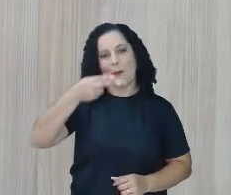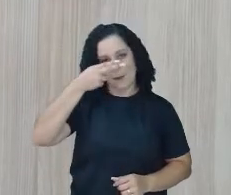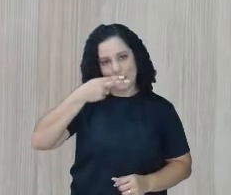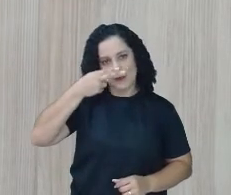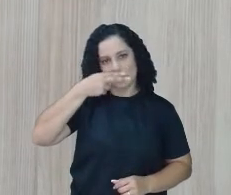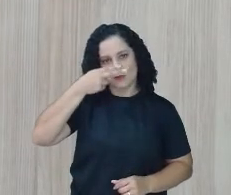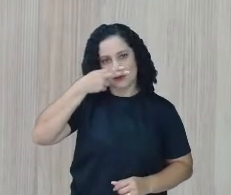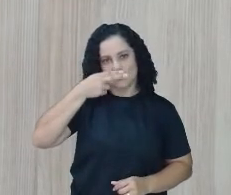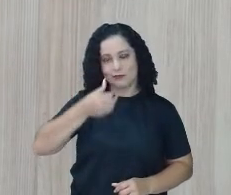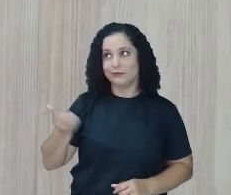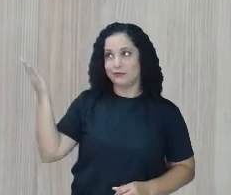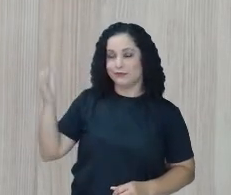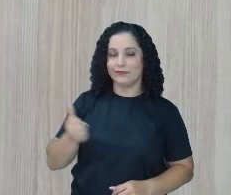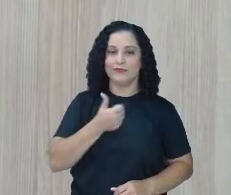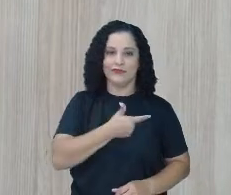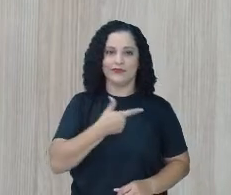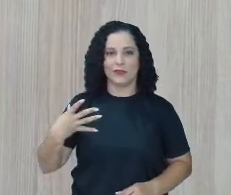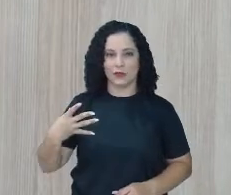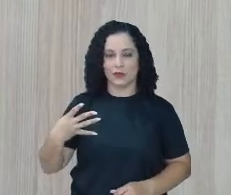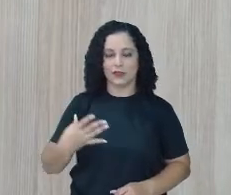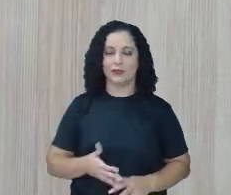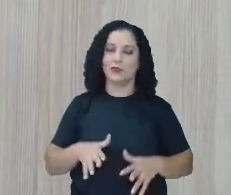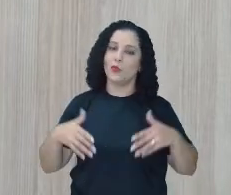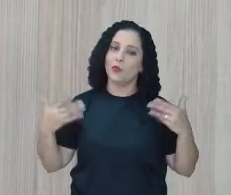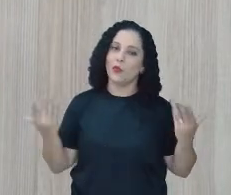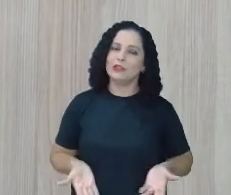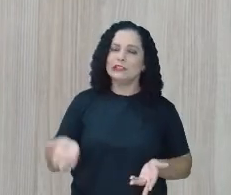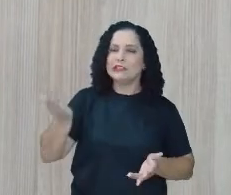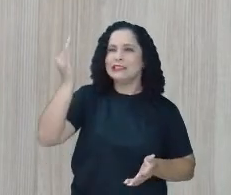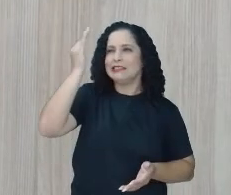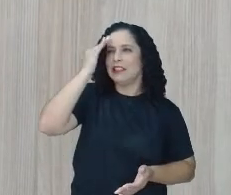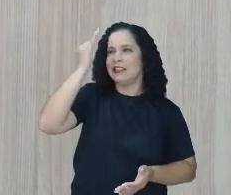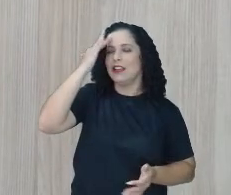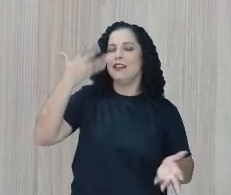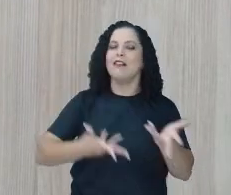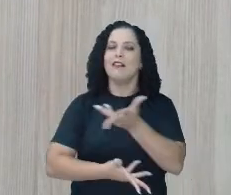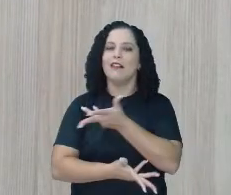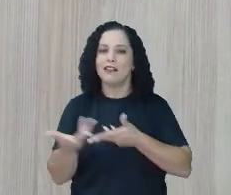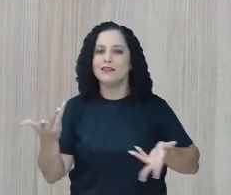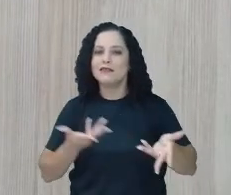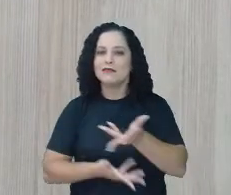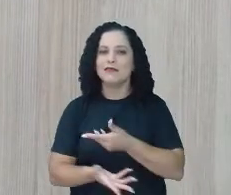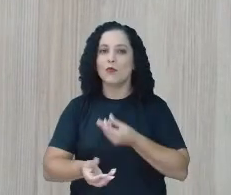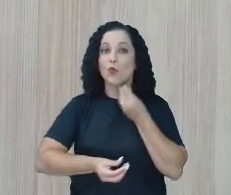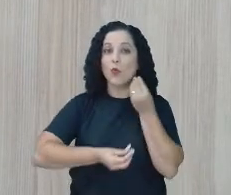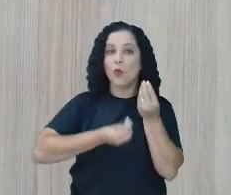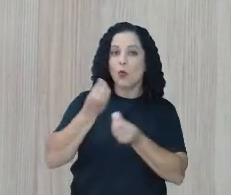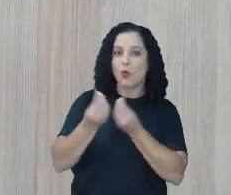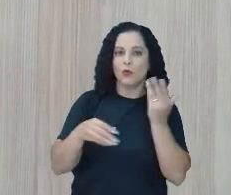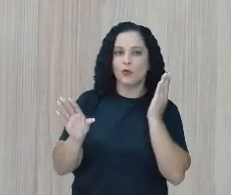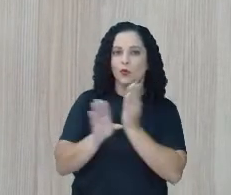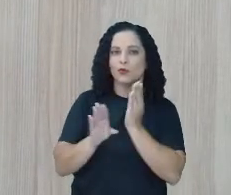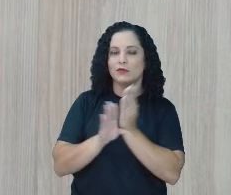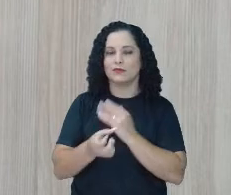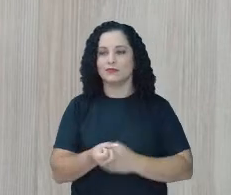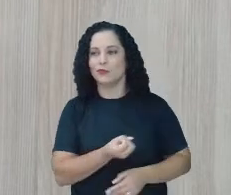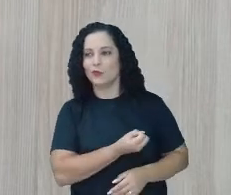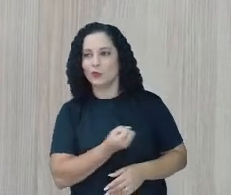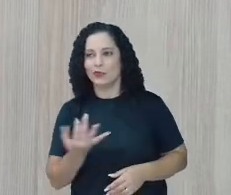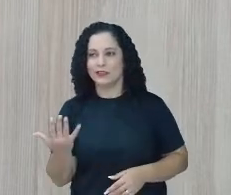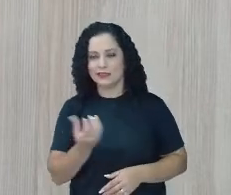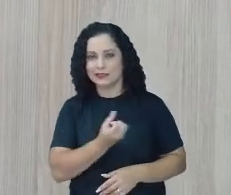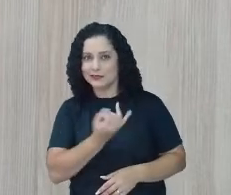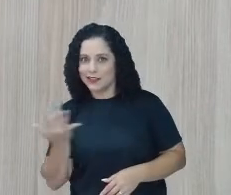mesmo valor, tá bom? Então, quando você entende essa relação aí de encontrar a quantidade de